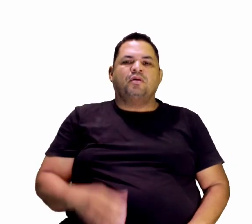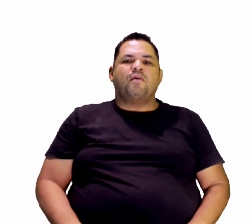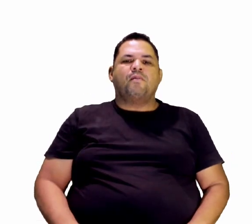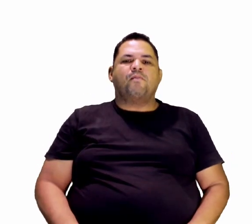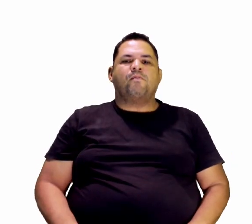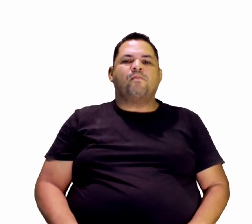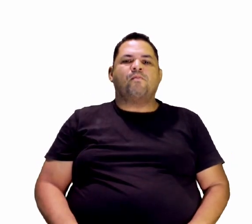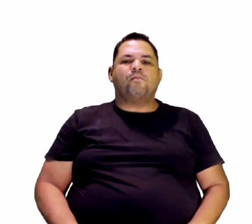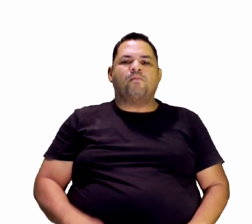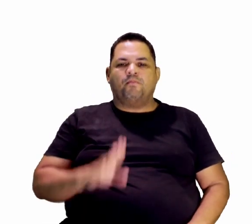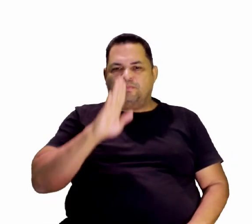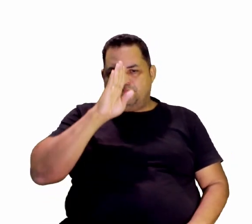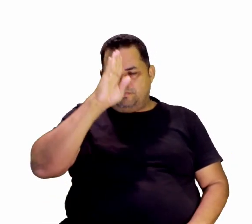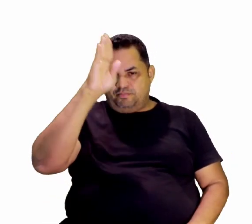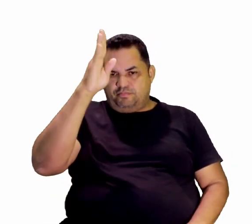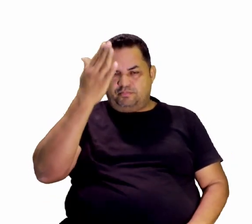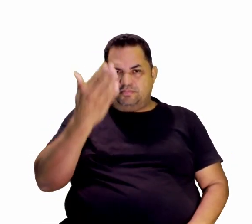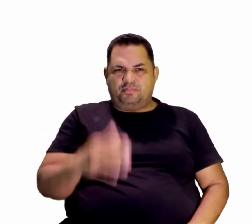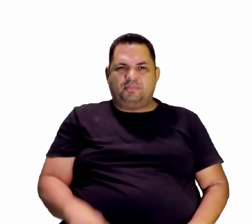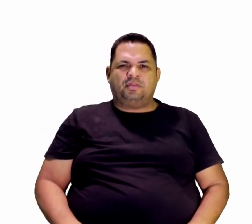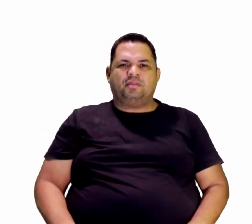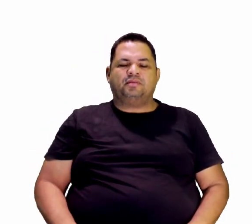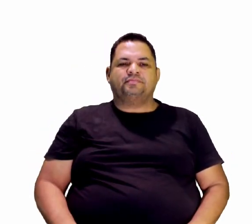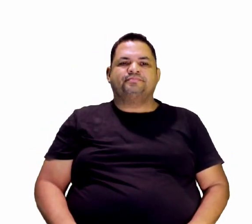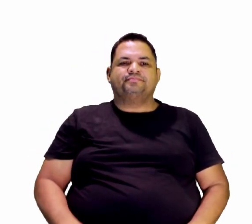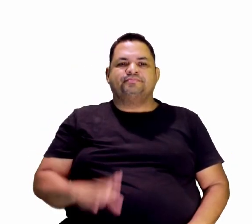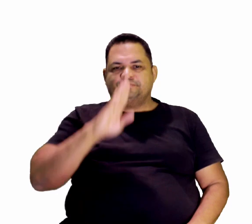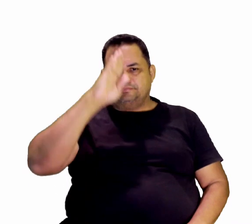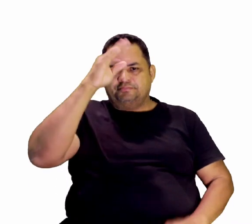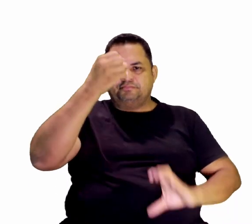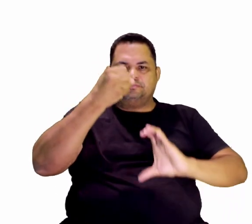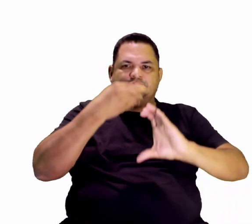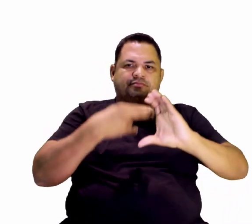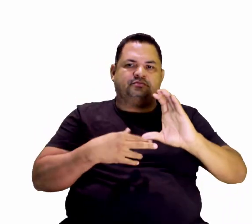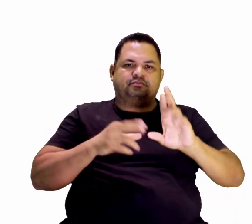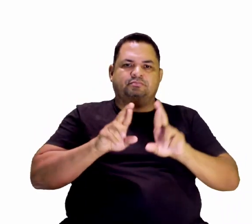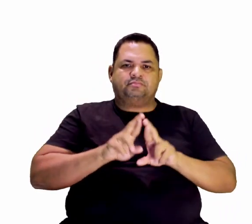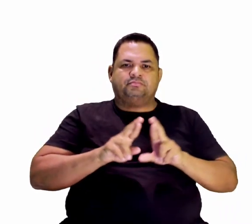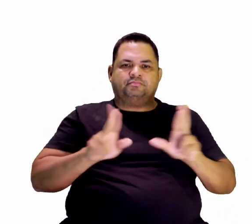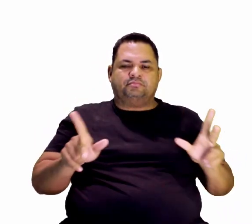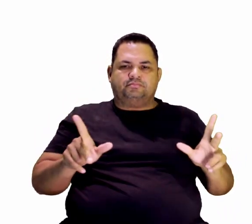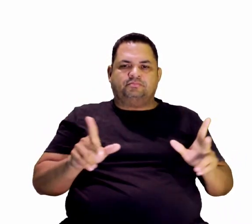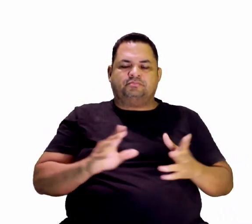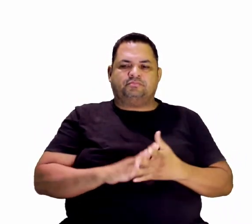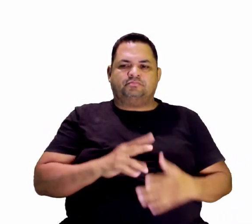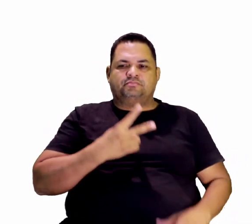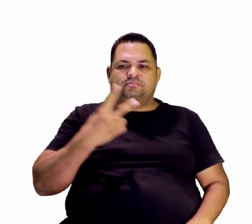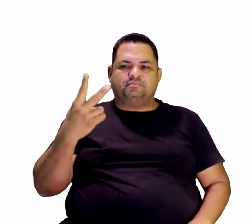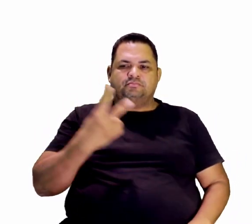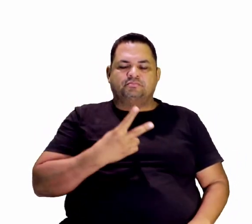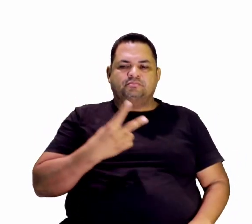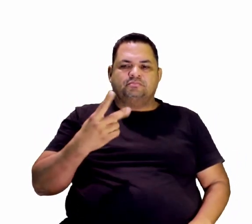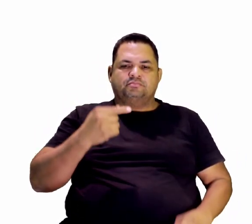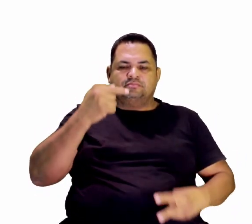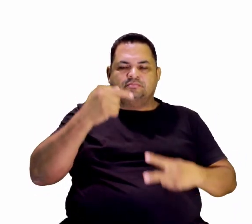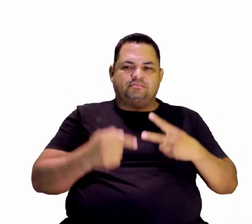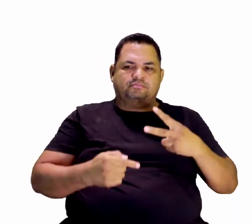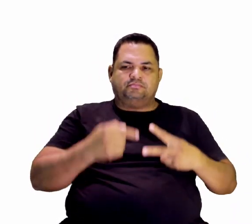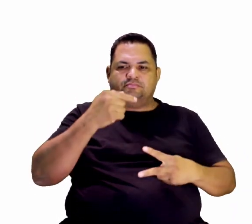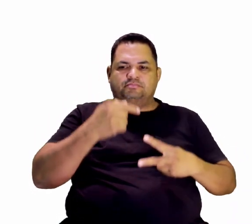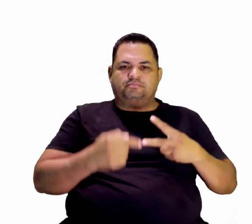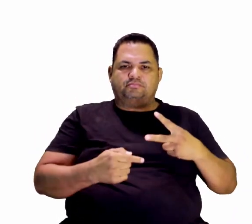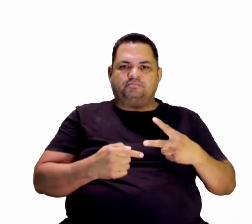bola em seu poder sem lançar ou driblar durante 5 segundos, certo?